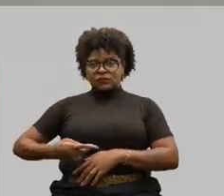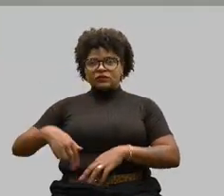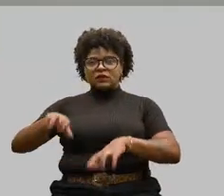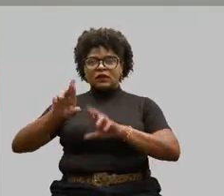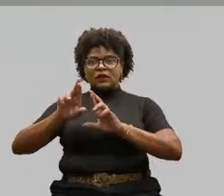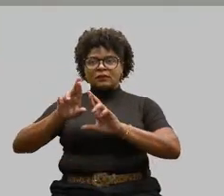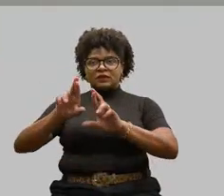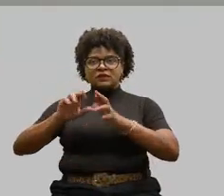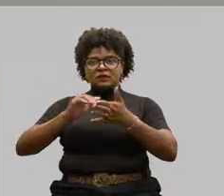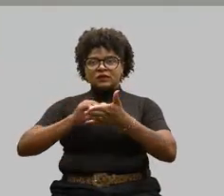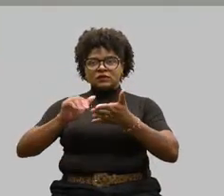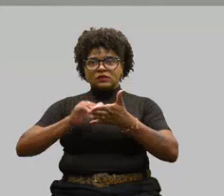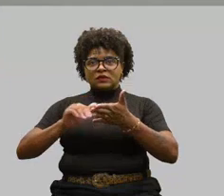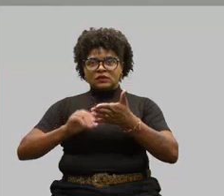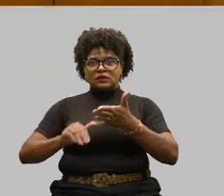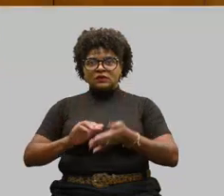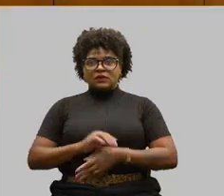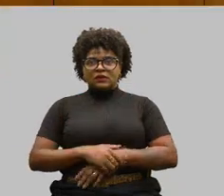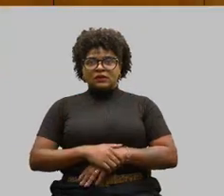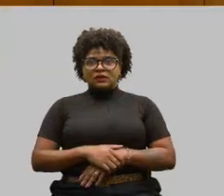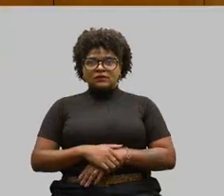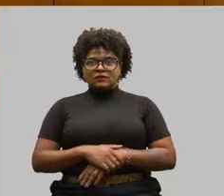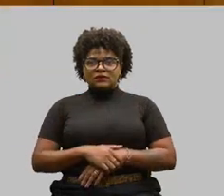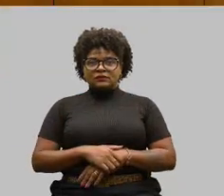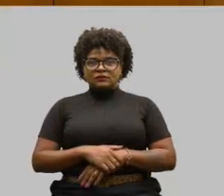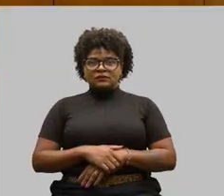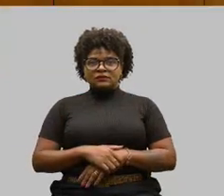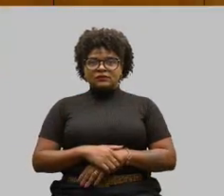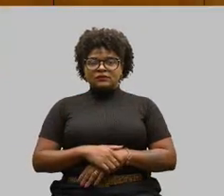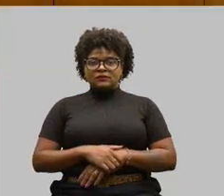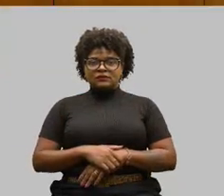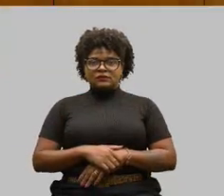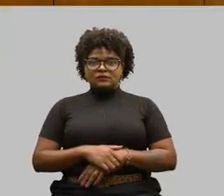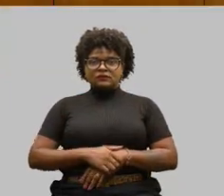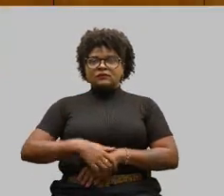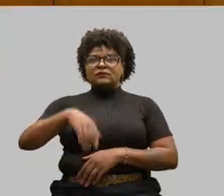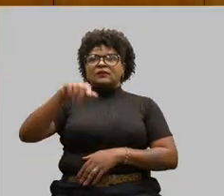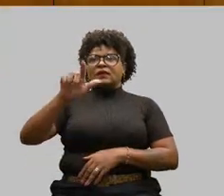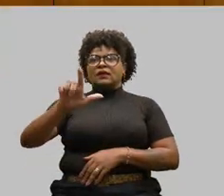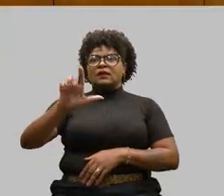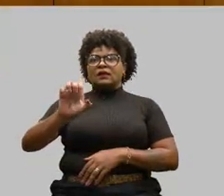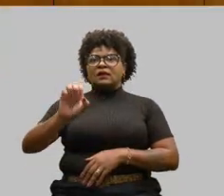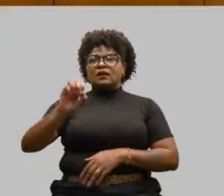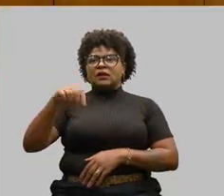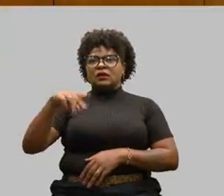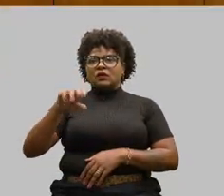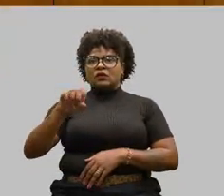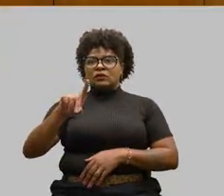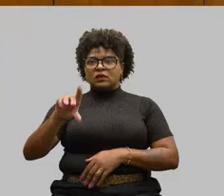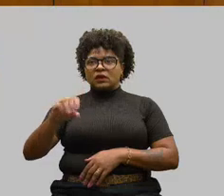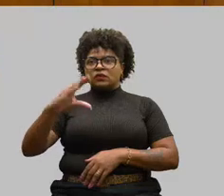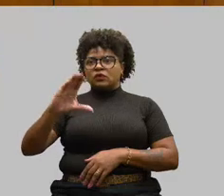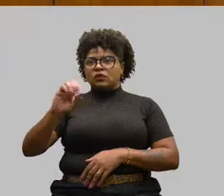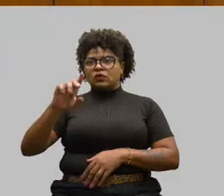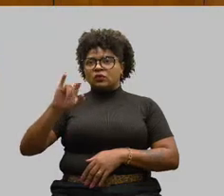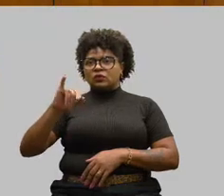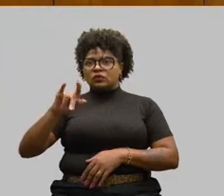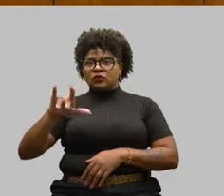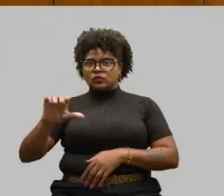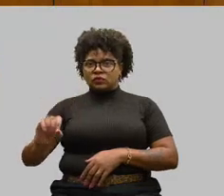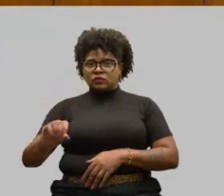Secretaria de Desenvolvimento Social Leonardo Gontijo Vieira Gomes Presidente do